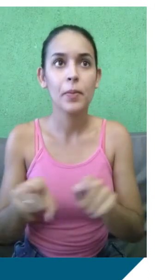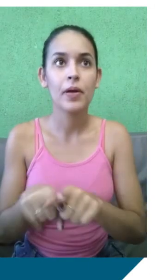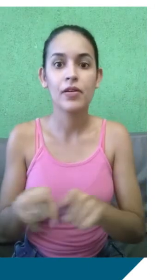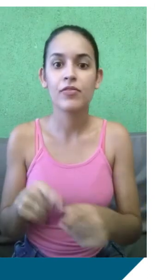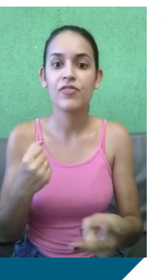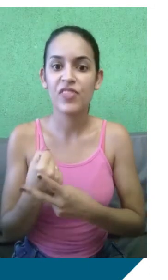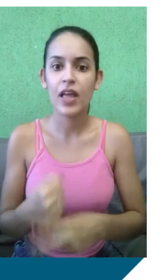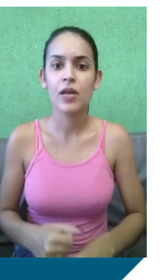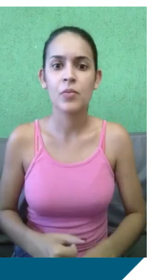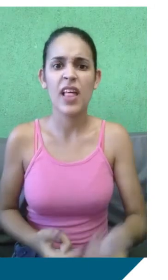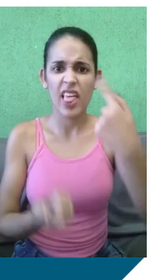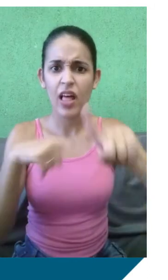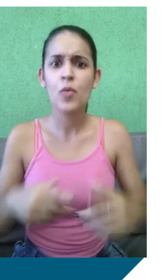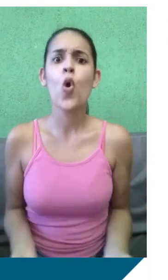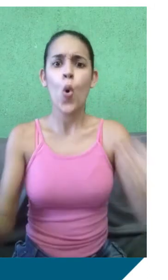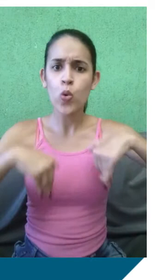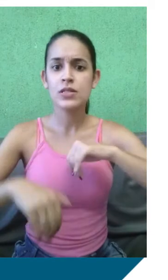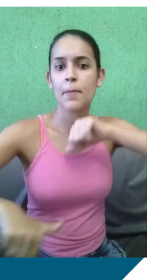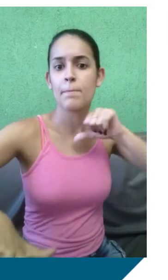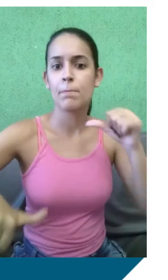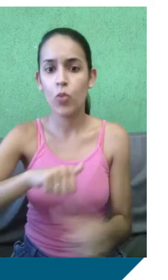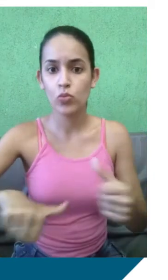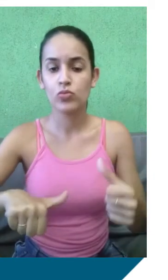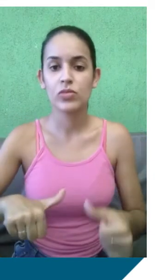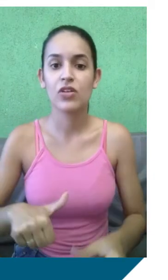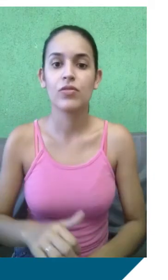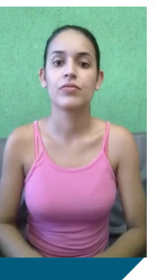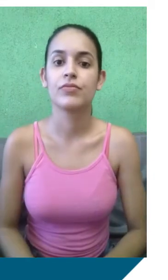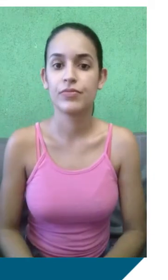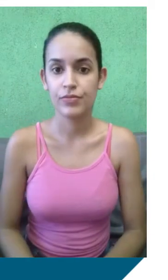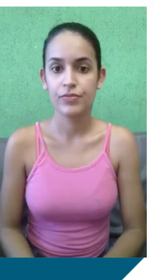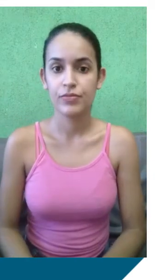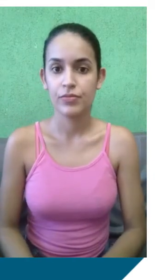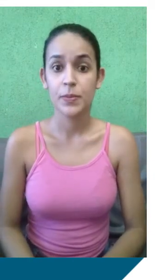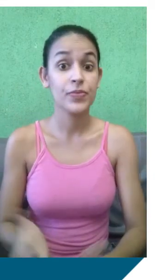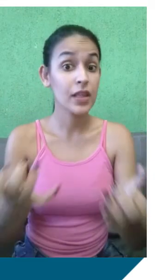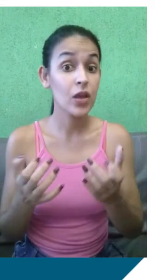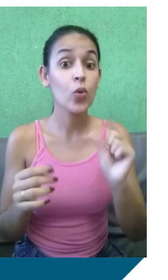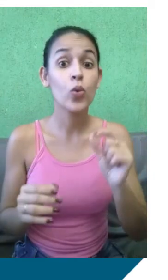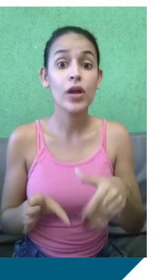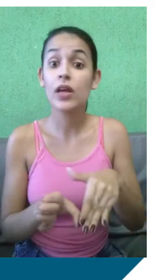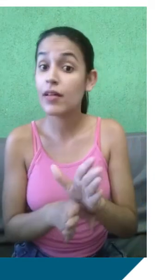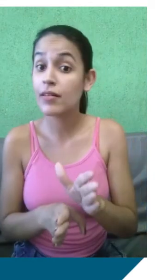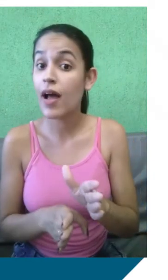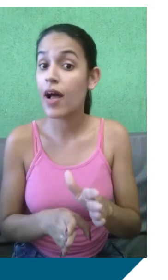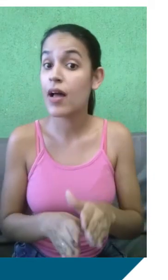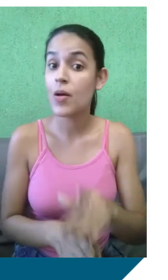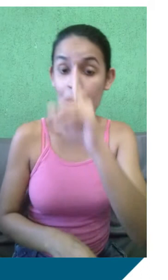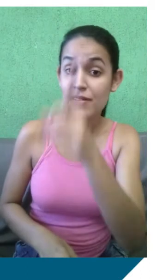vê verbos como reclame, use, transforme, como forma de orientar